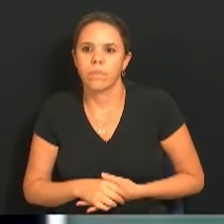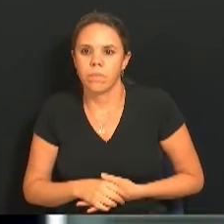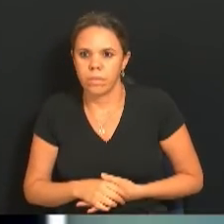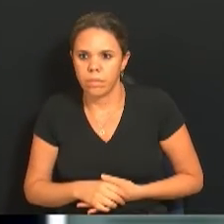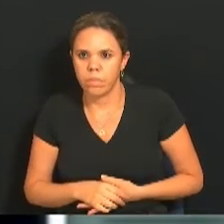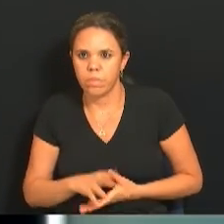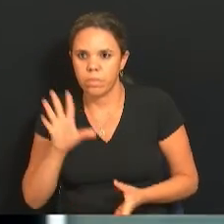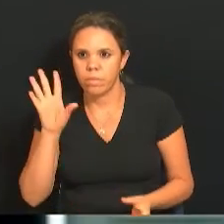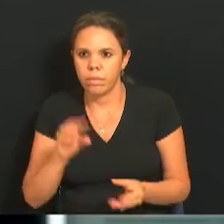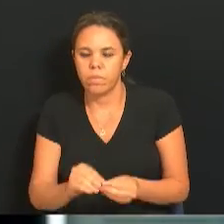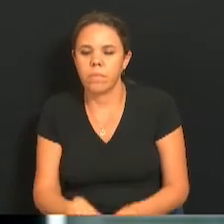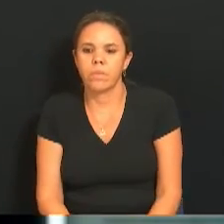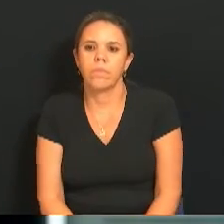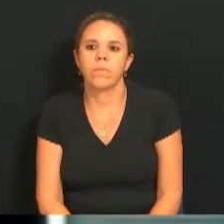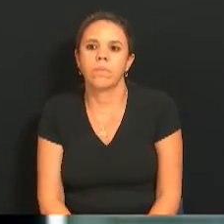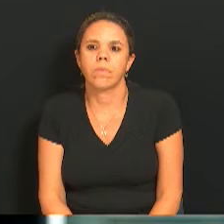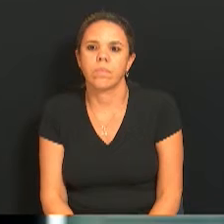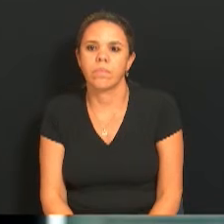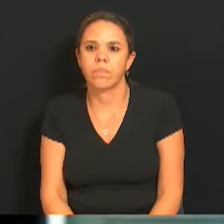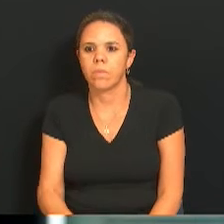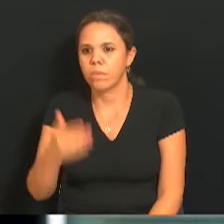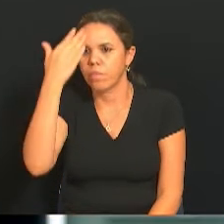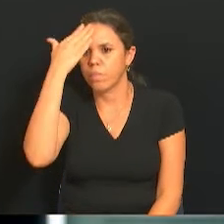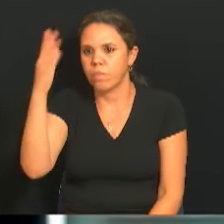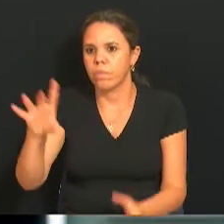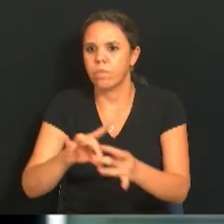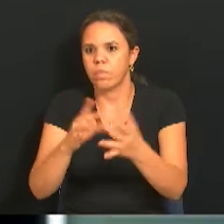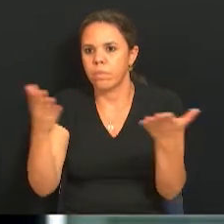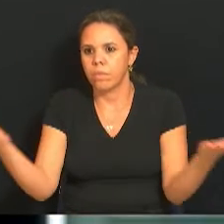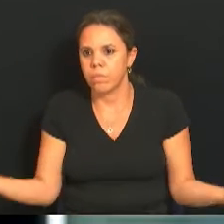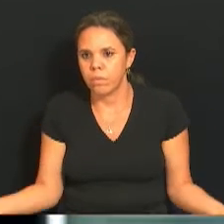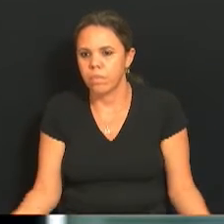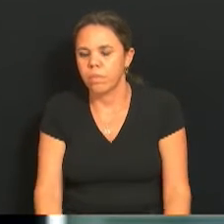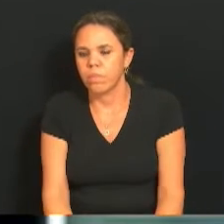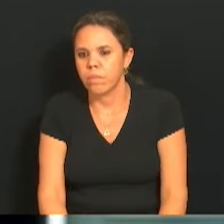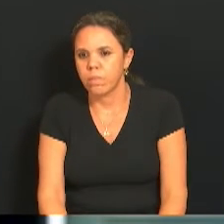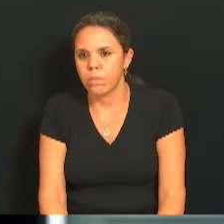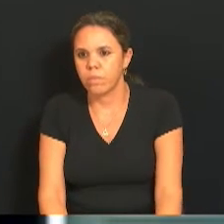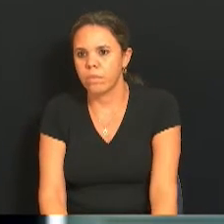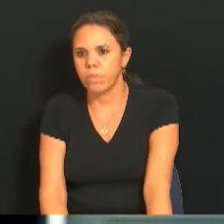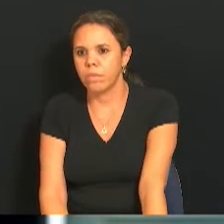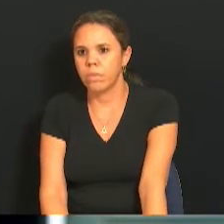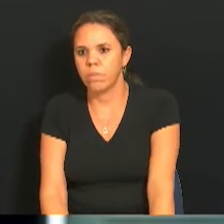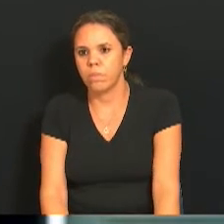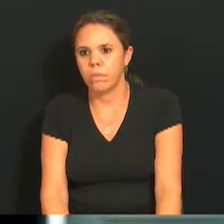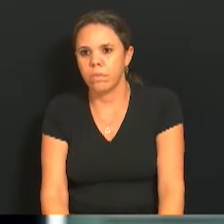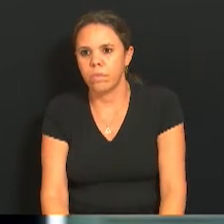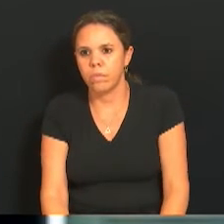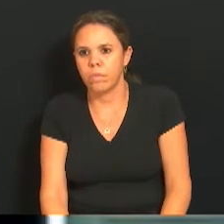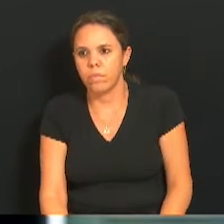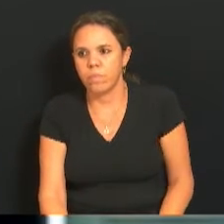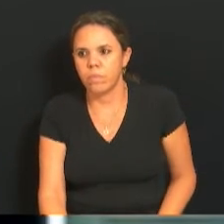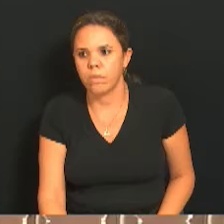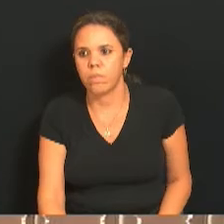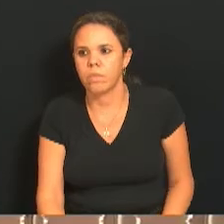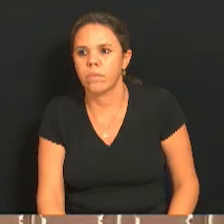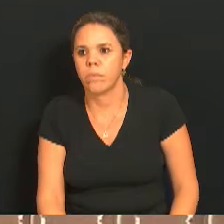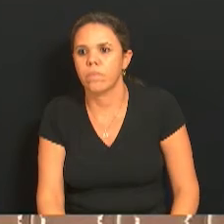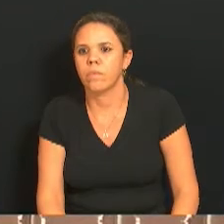é mais ou menos isso, comandante. Eu agradeço, estou à disposição do senhor aí, e muito obrigado pela fala.